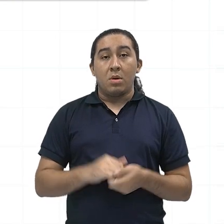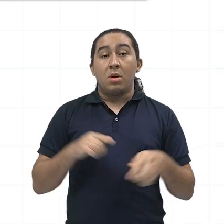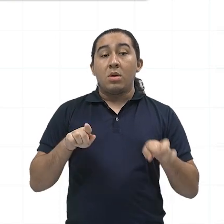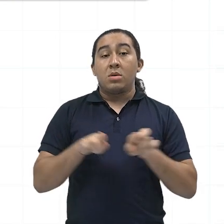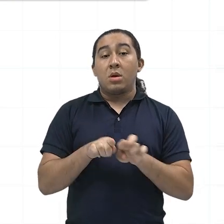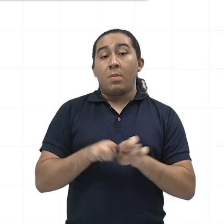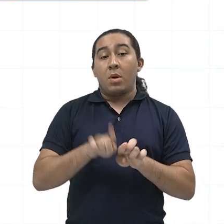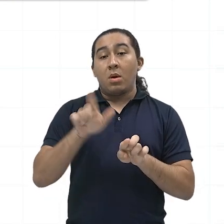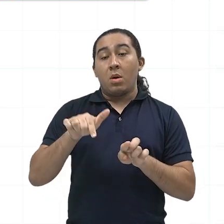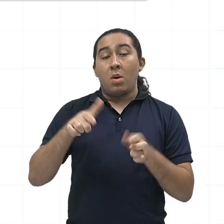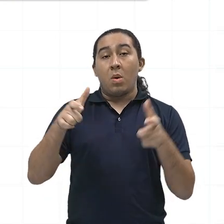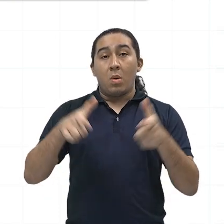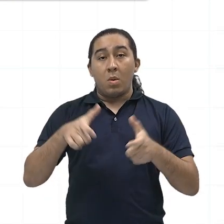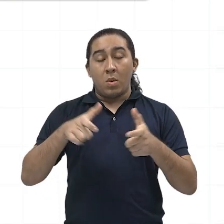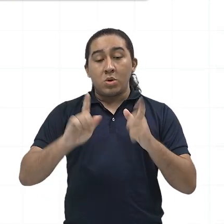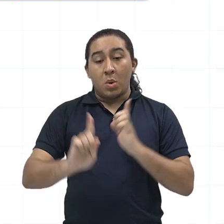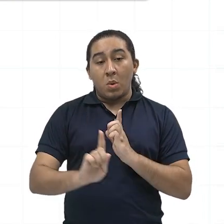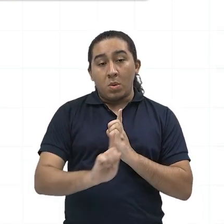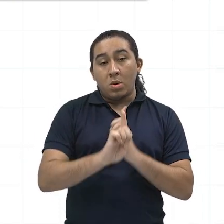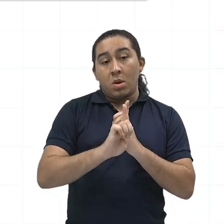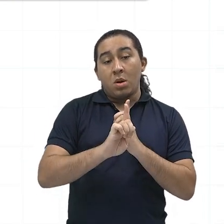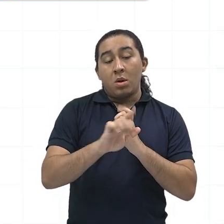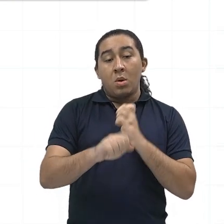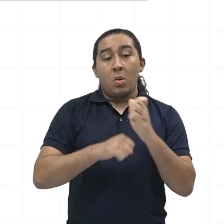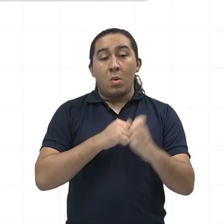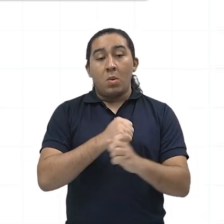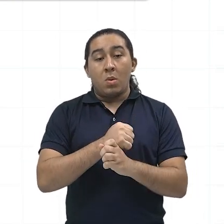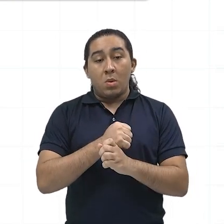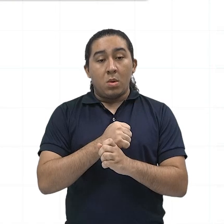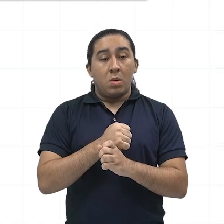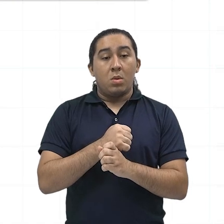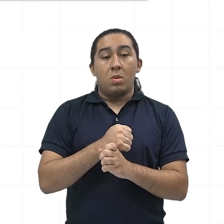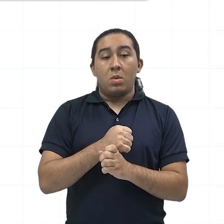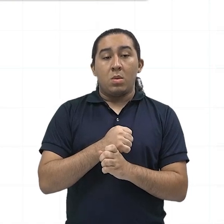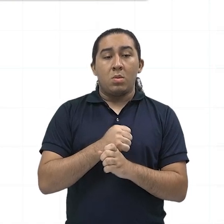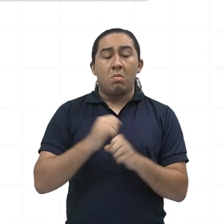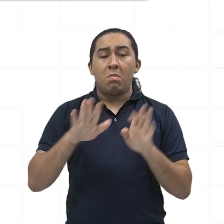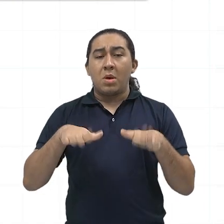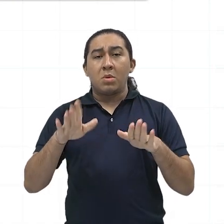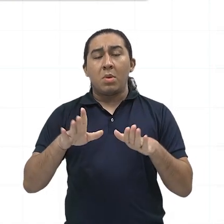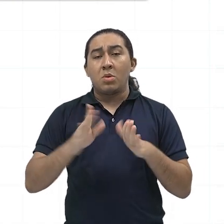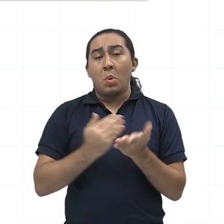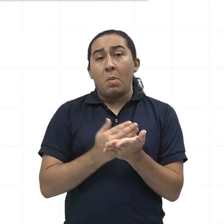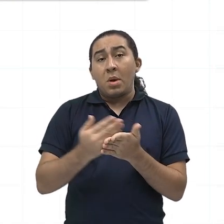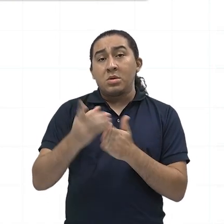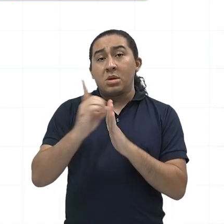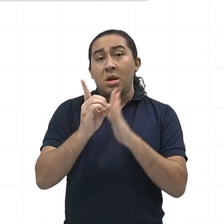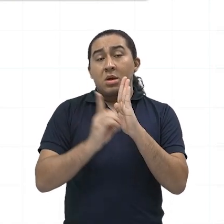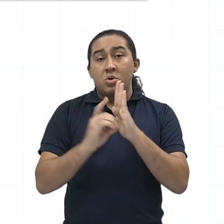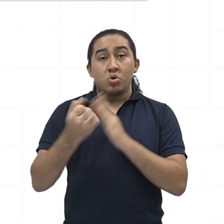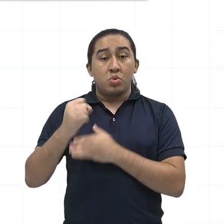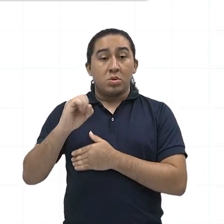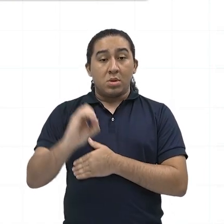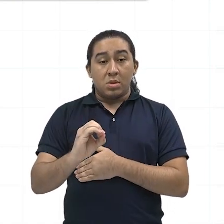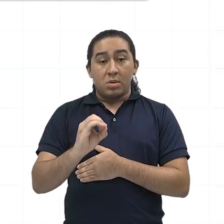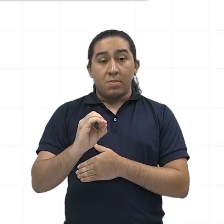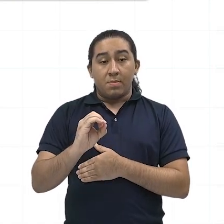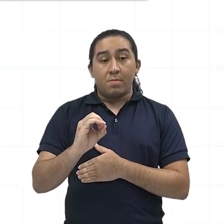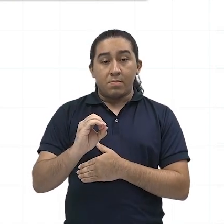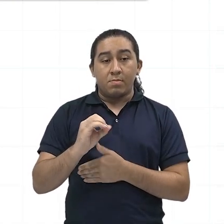né, registrada em meados do início da década de 80, mais